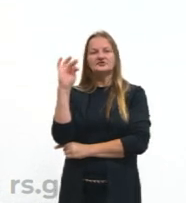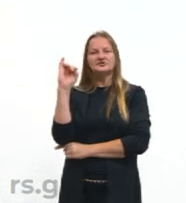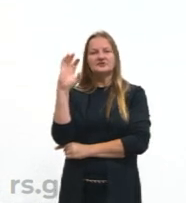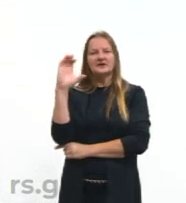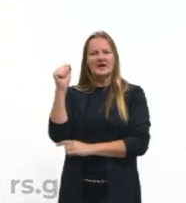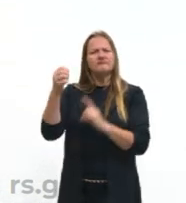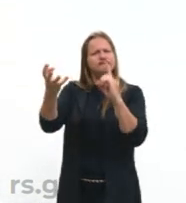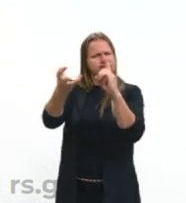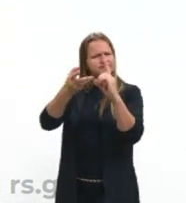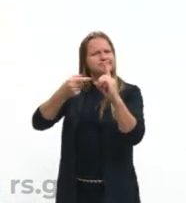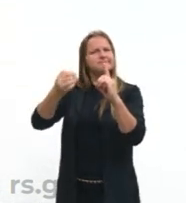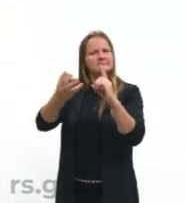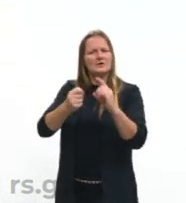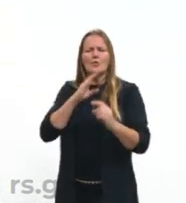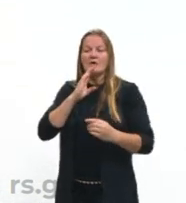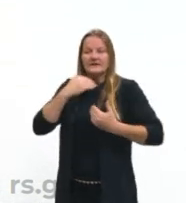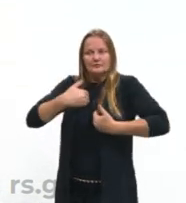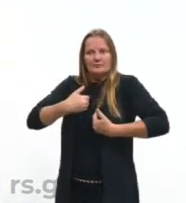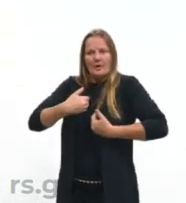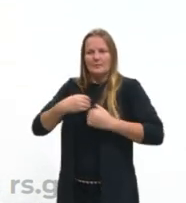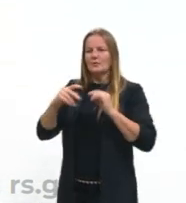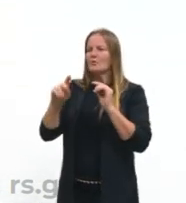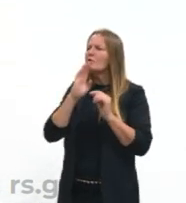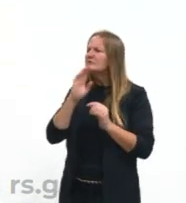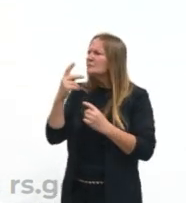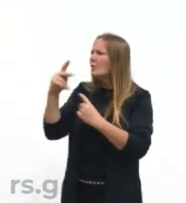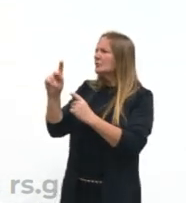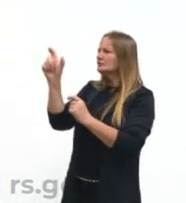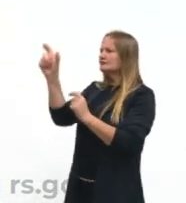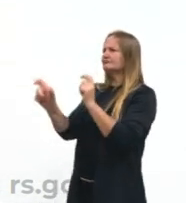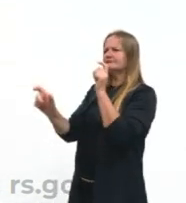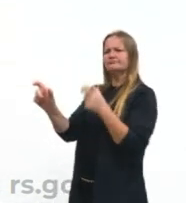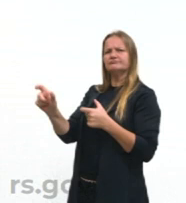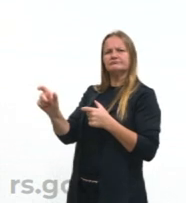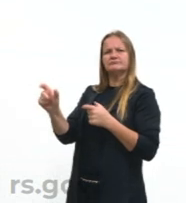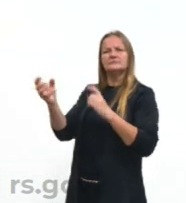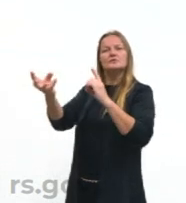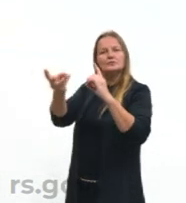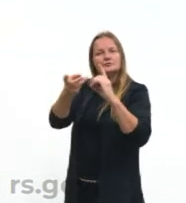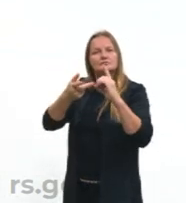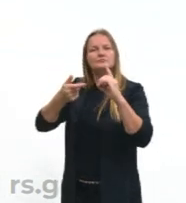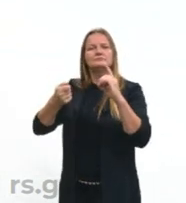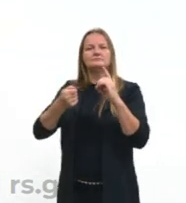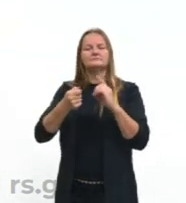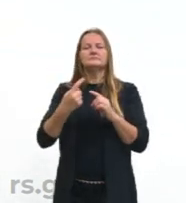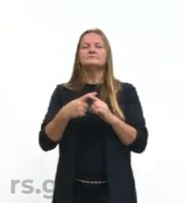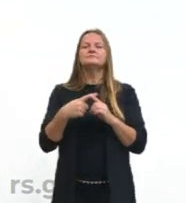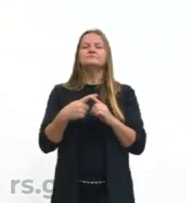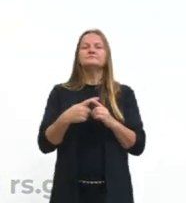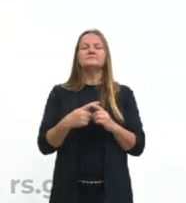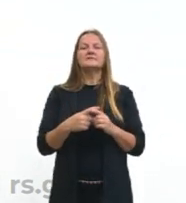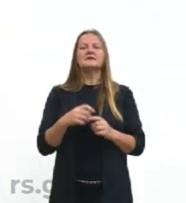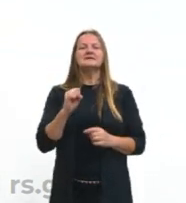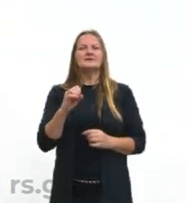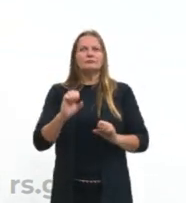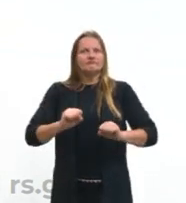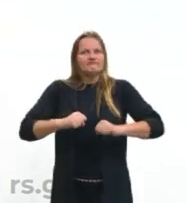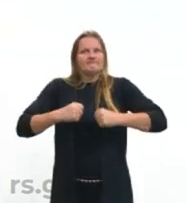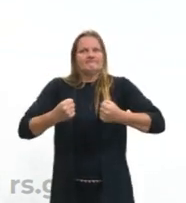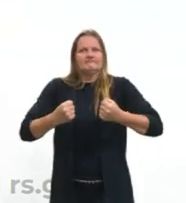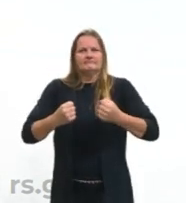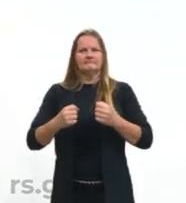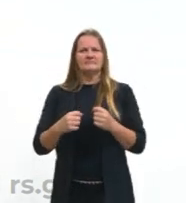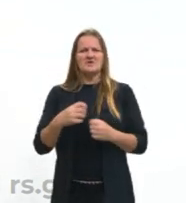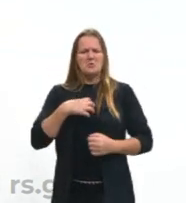desse conhecido de mim e o conhecimento do outro porque se exacerbar